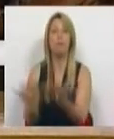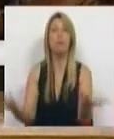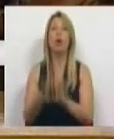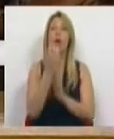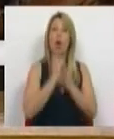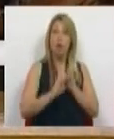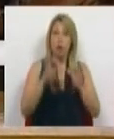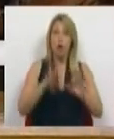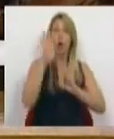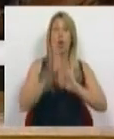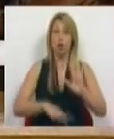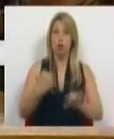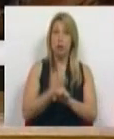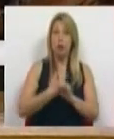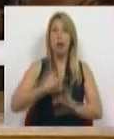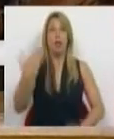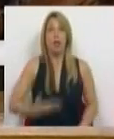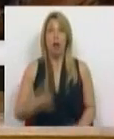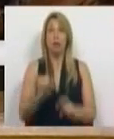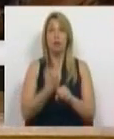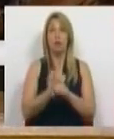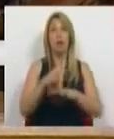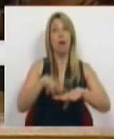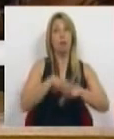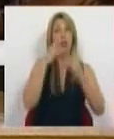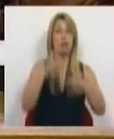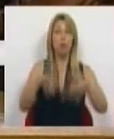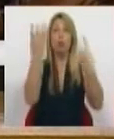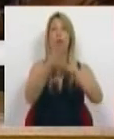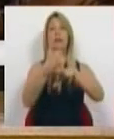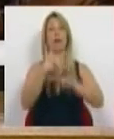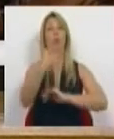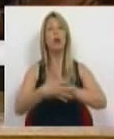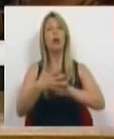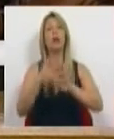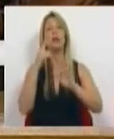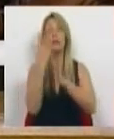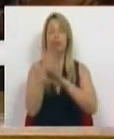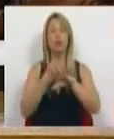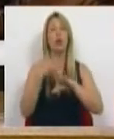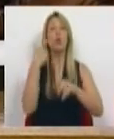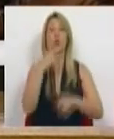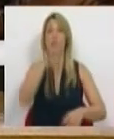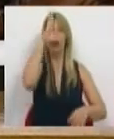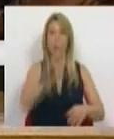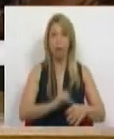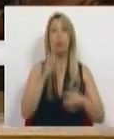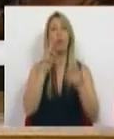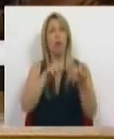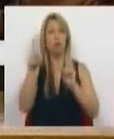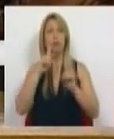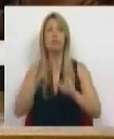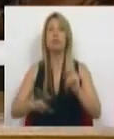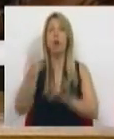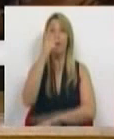condições laborais dos trabalhadores da administração pública do setor empresarial do Estado, a recusa do aumento real do valor das pensões, a inexistência de